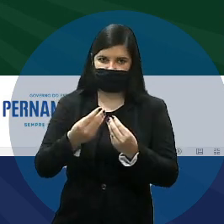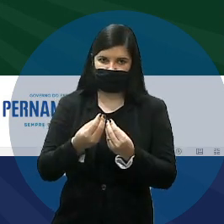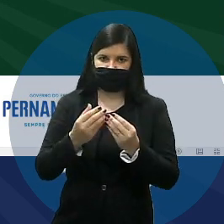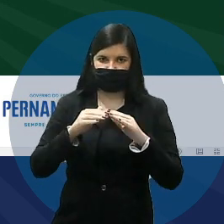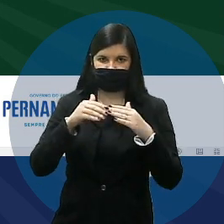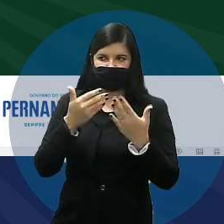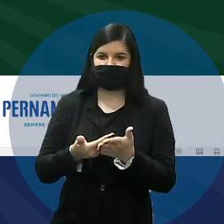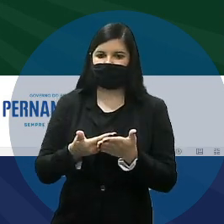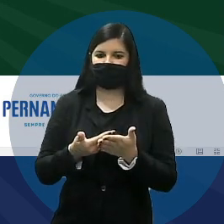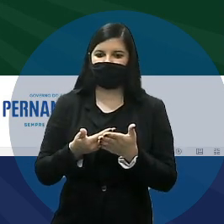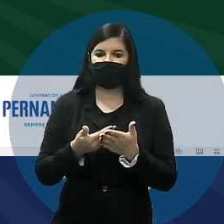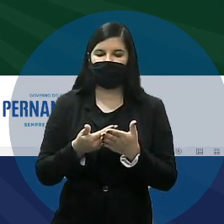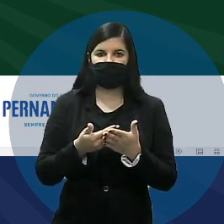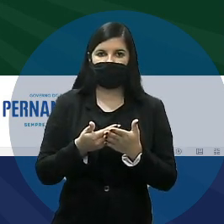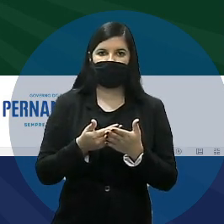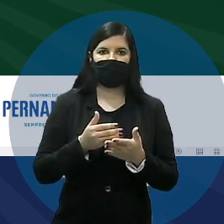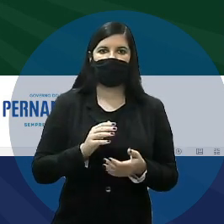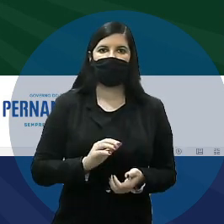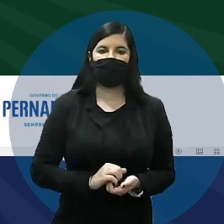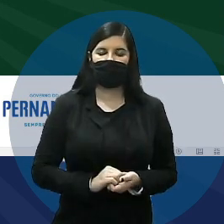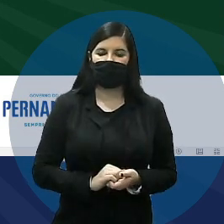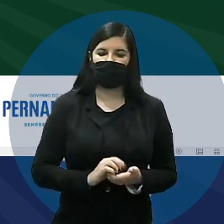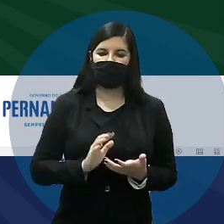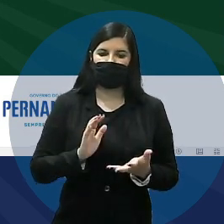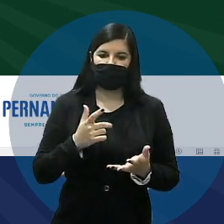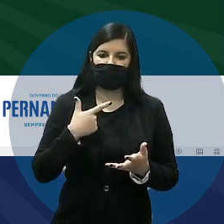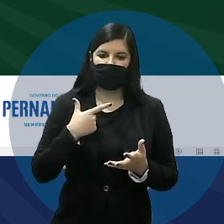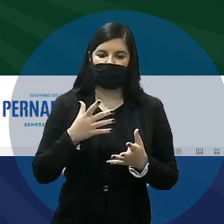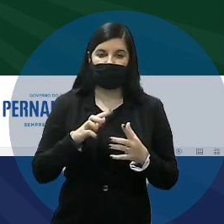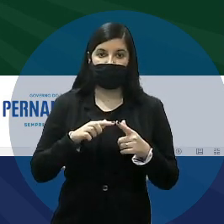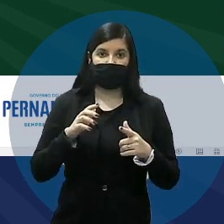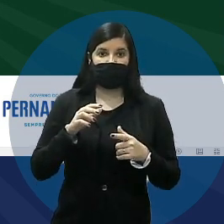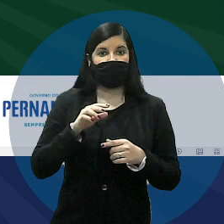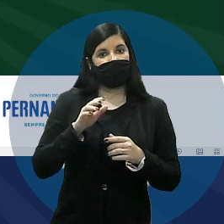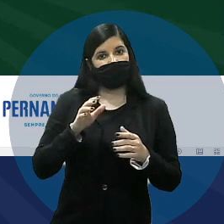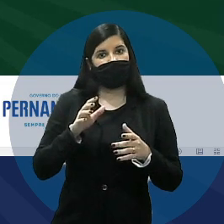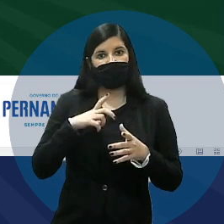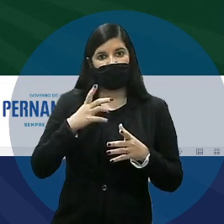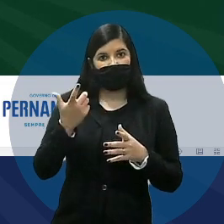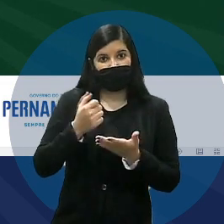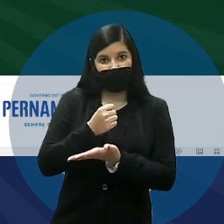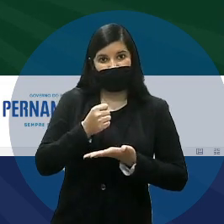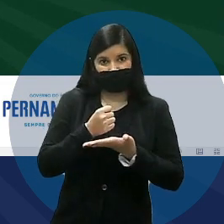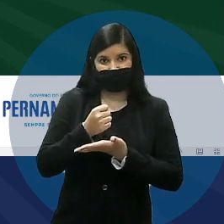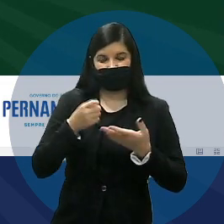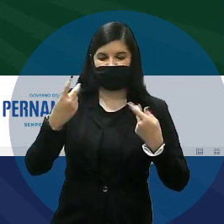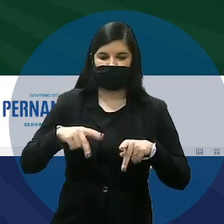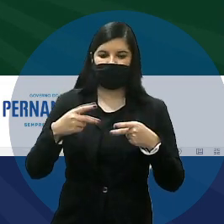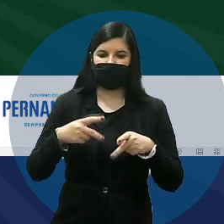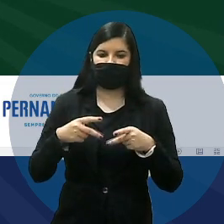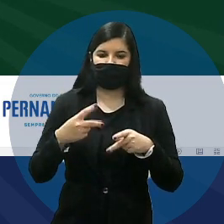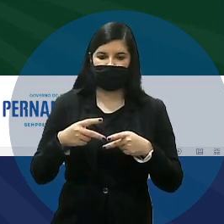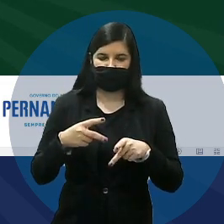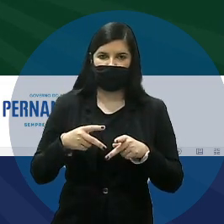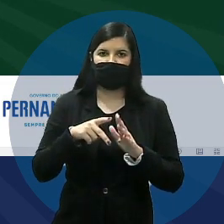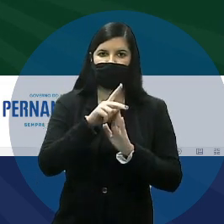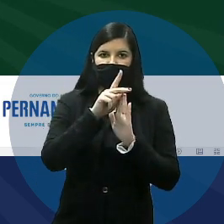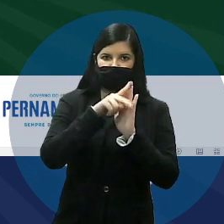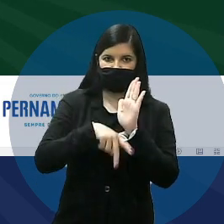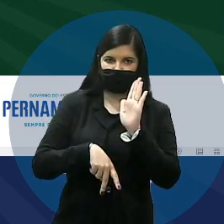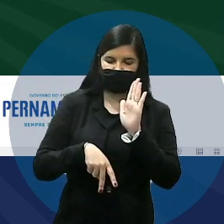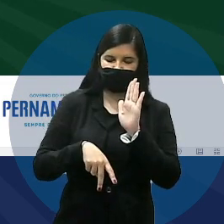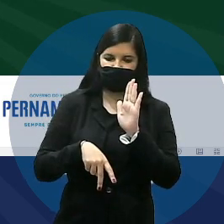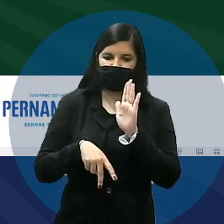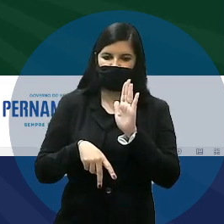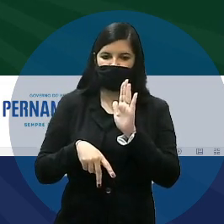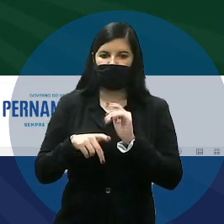escola, e ele atende, a base dele, né, a base desse projeto